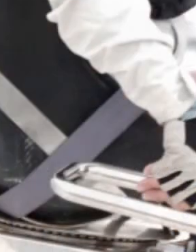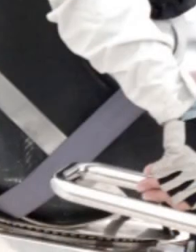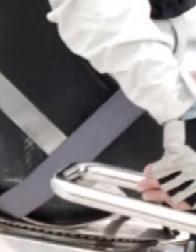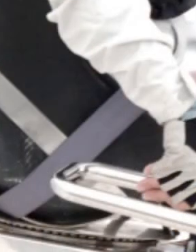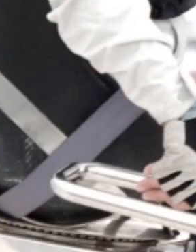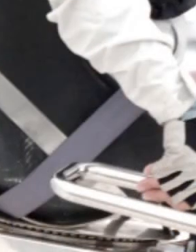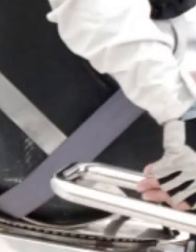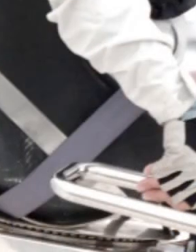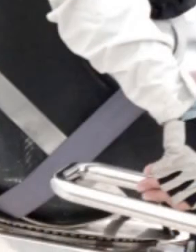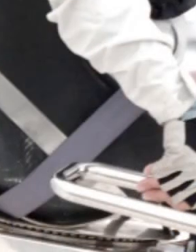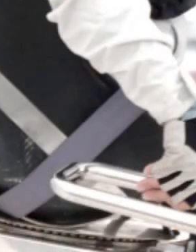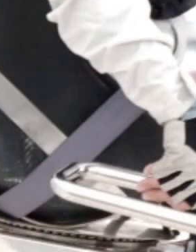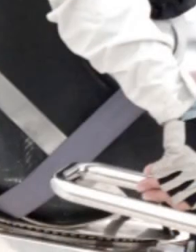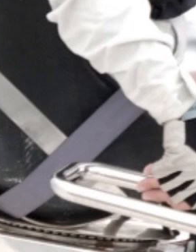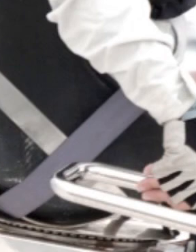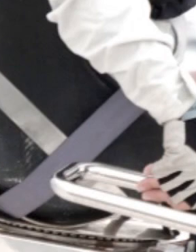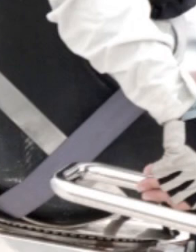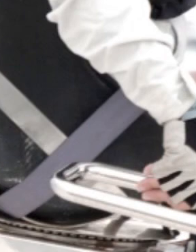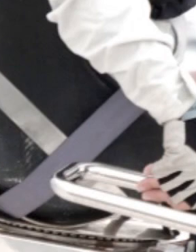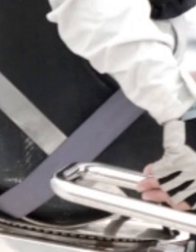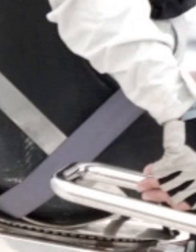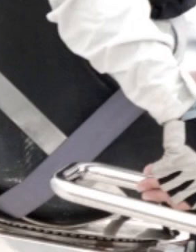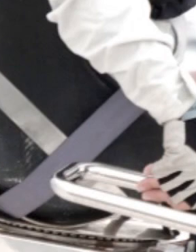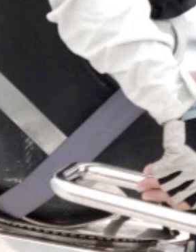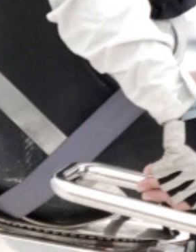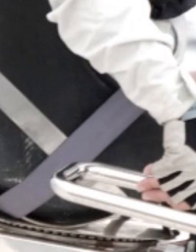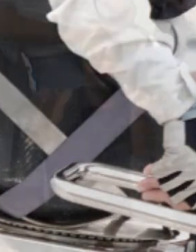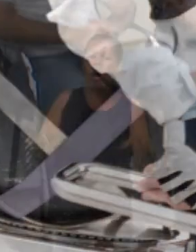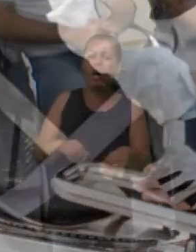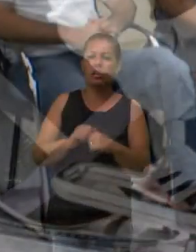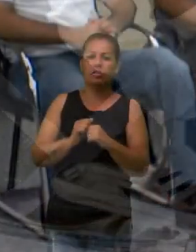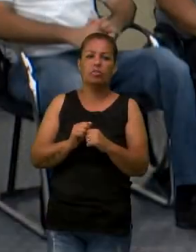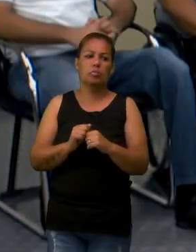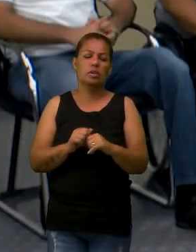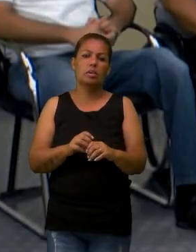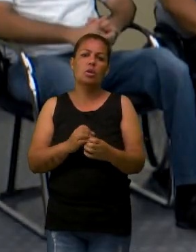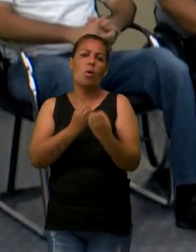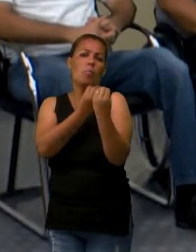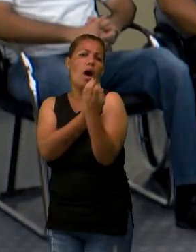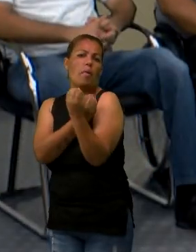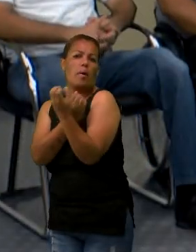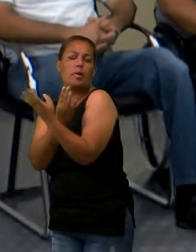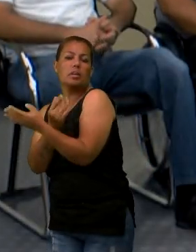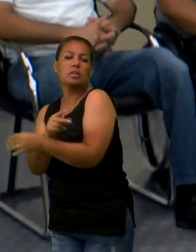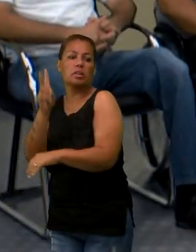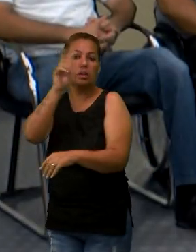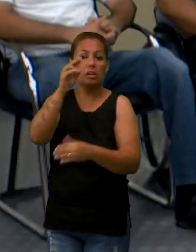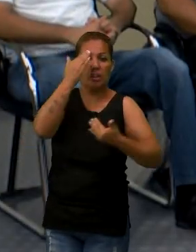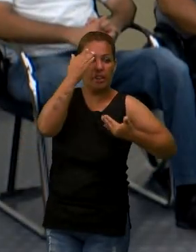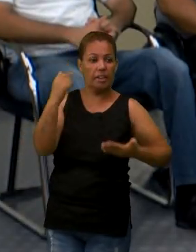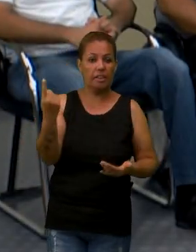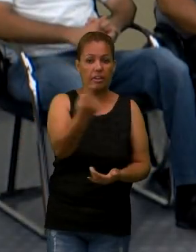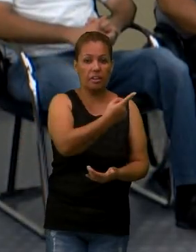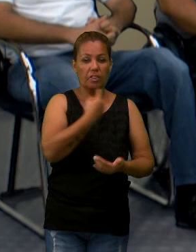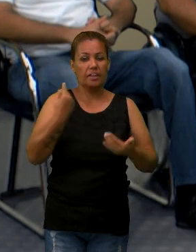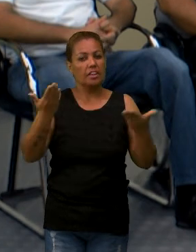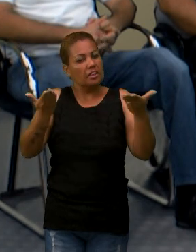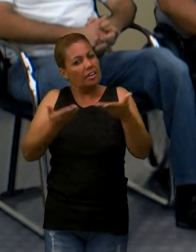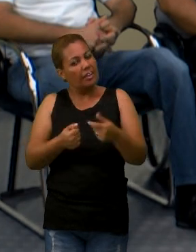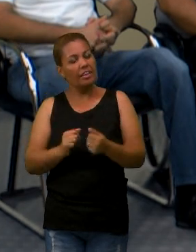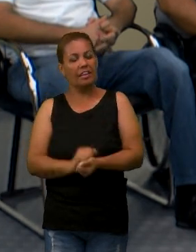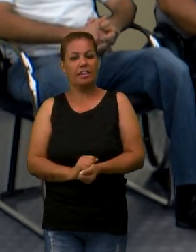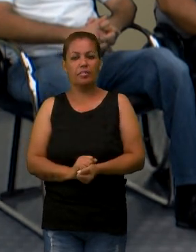participar de levar essas informações compartilhar essas histórias bem bacana eu agradeço a todos vocês estarem aqui com a